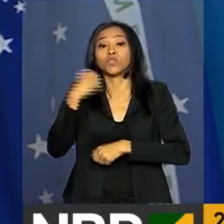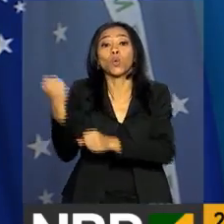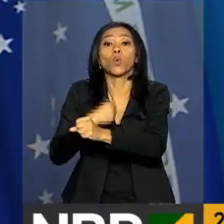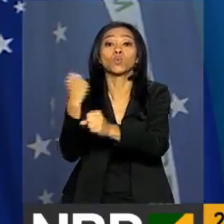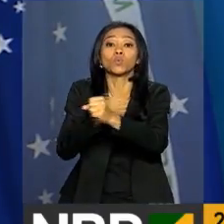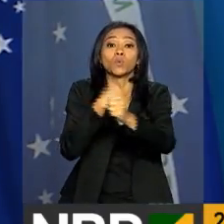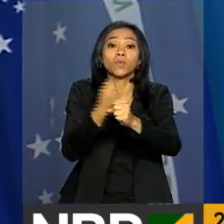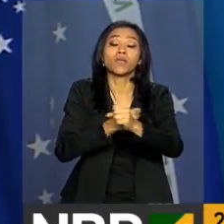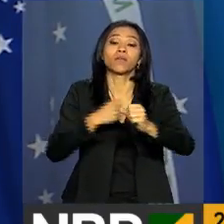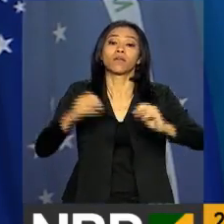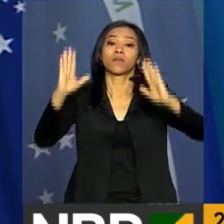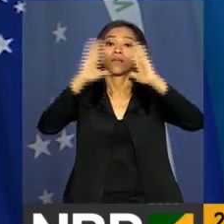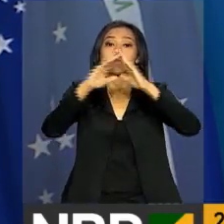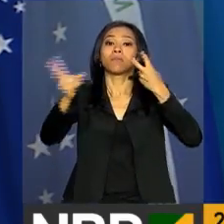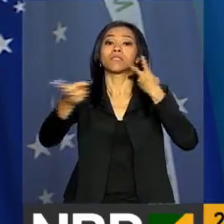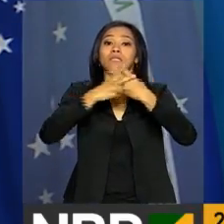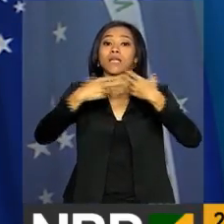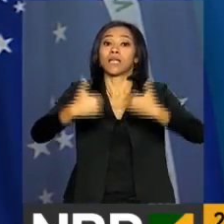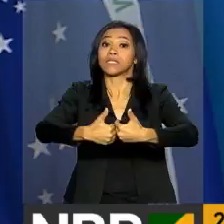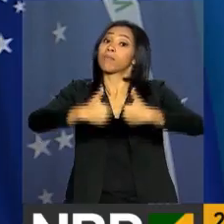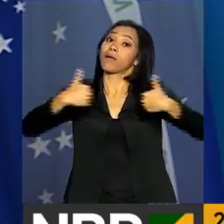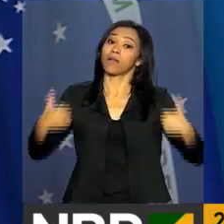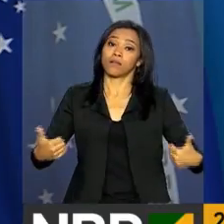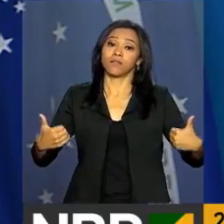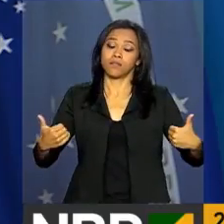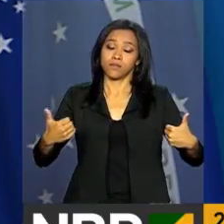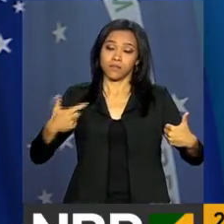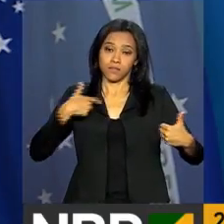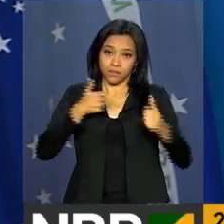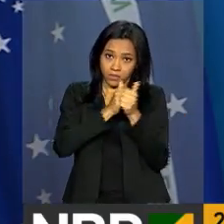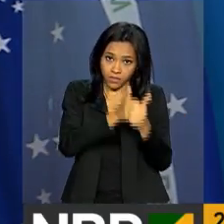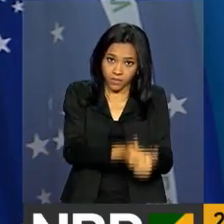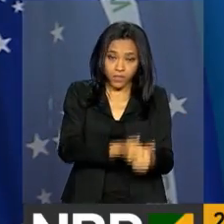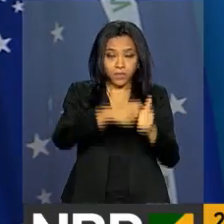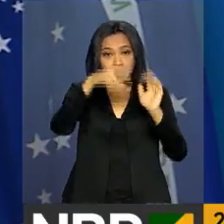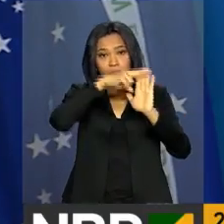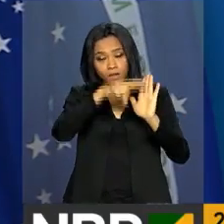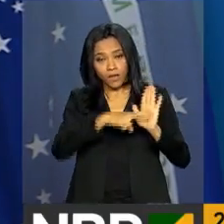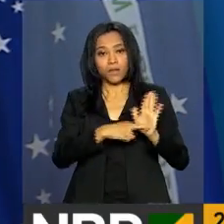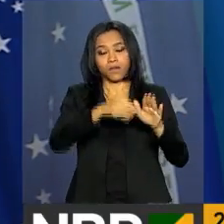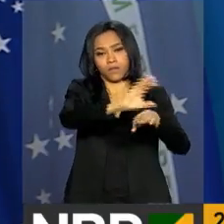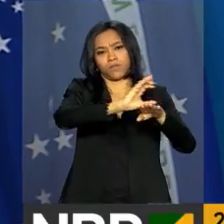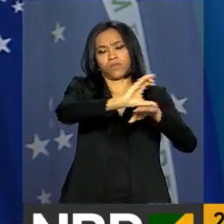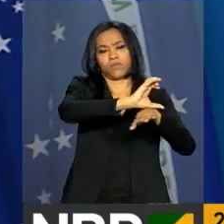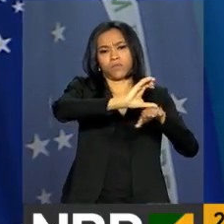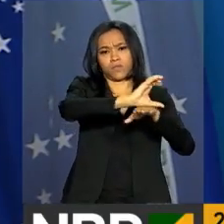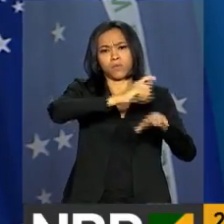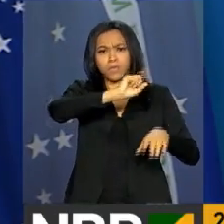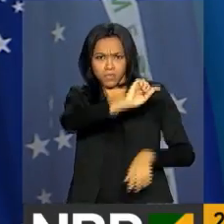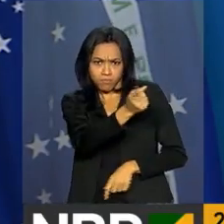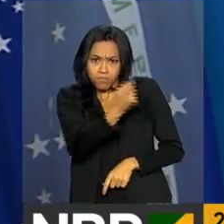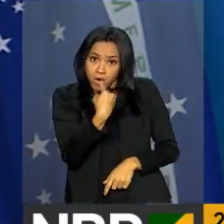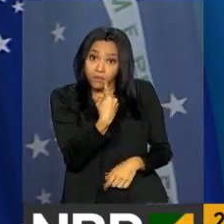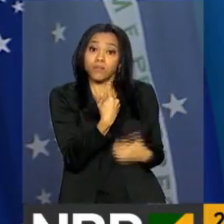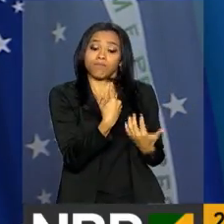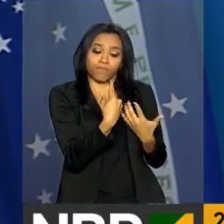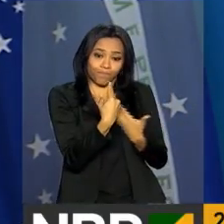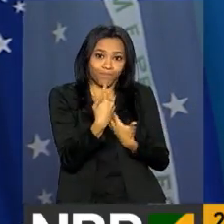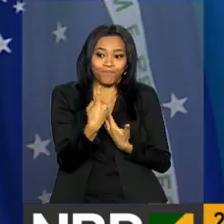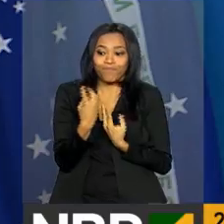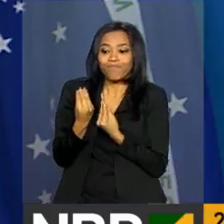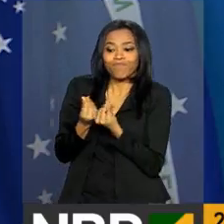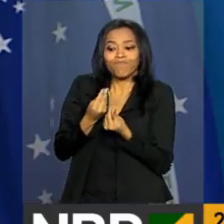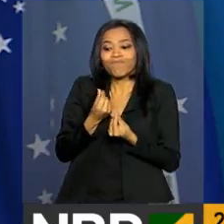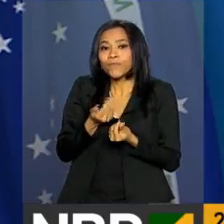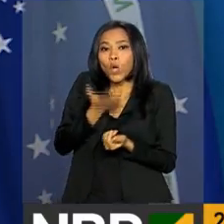separados de molde a que é cumprir se por inteiro o dispositivo constitucional que manda cumprir de acordo com a natureza